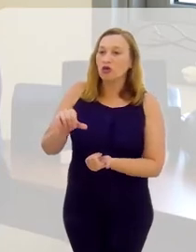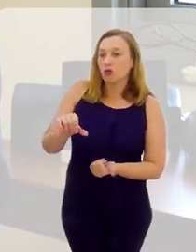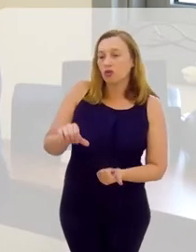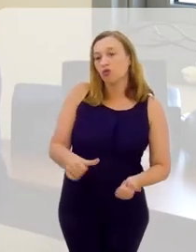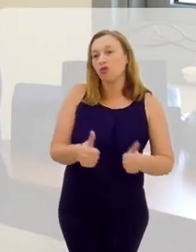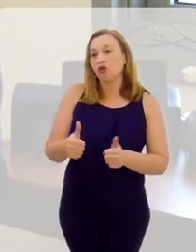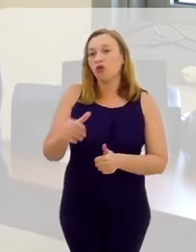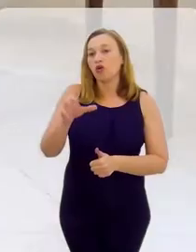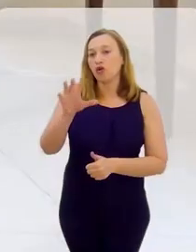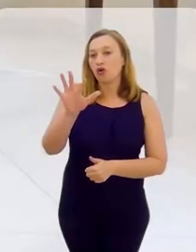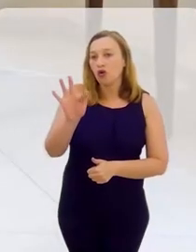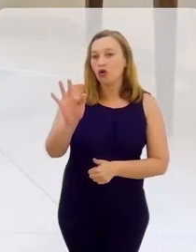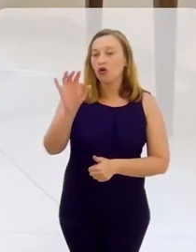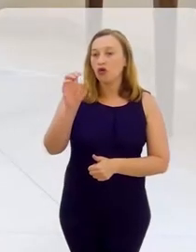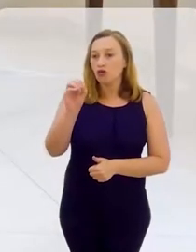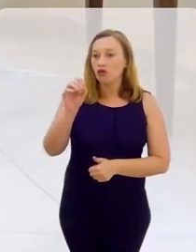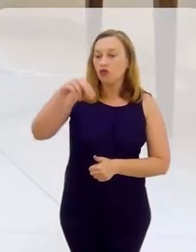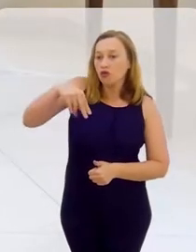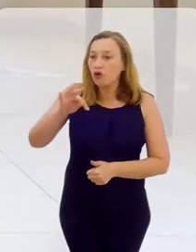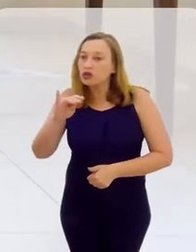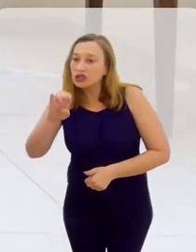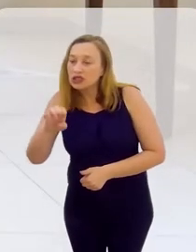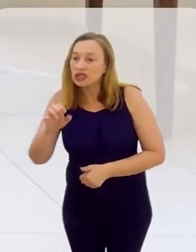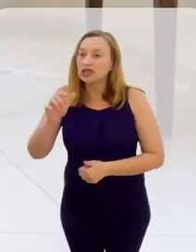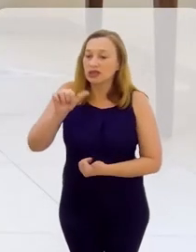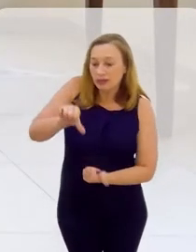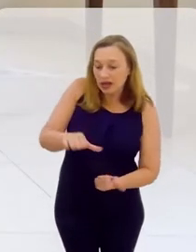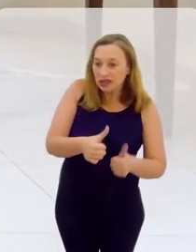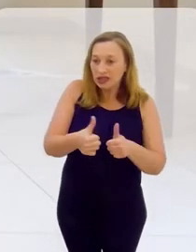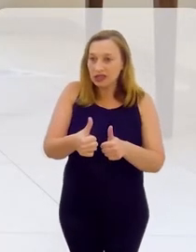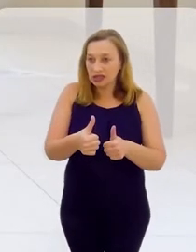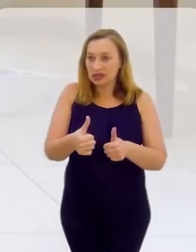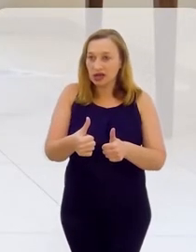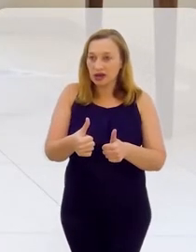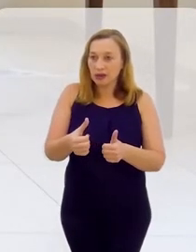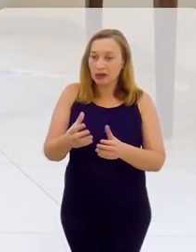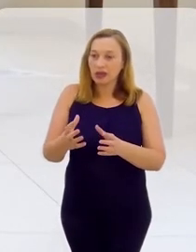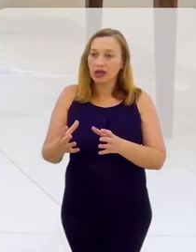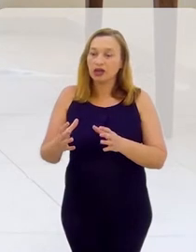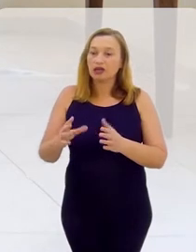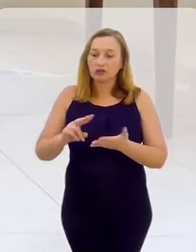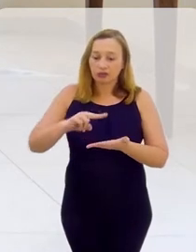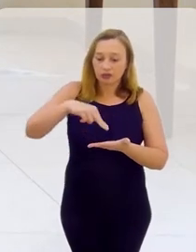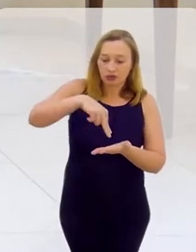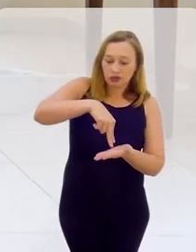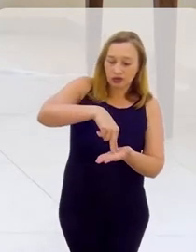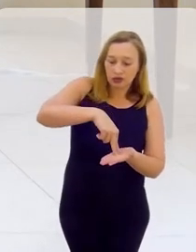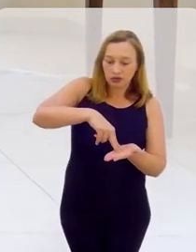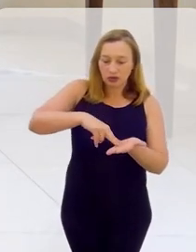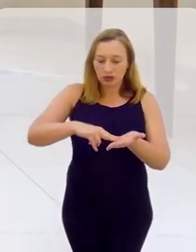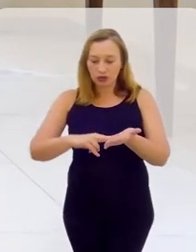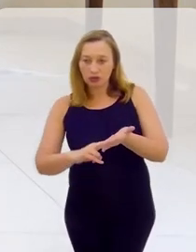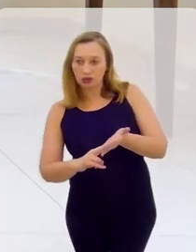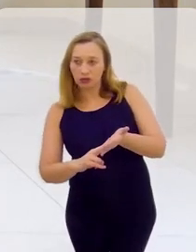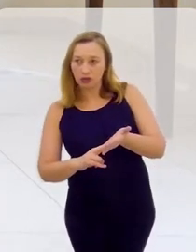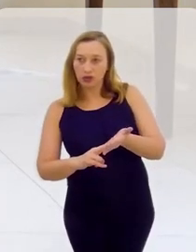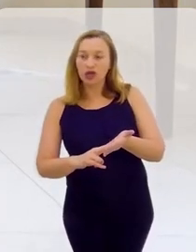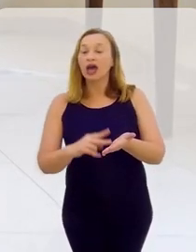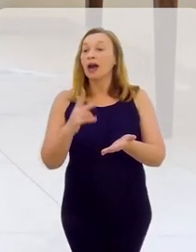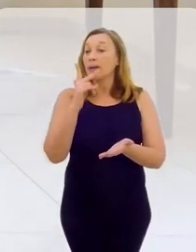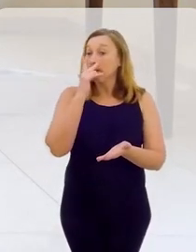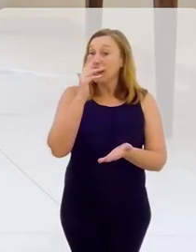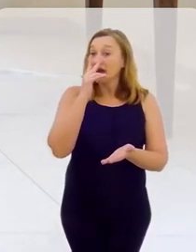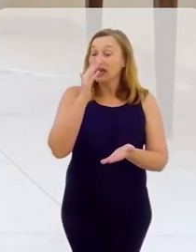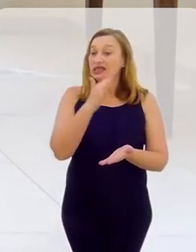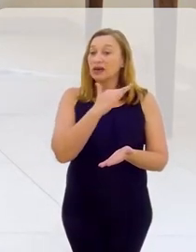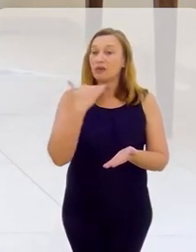batismal. E nessa fonte É, eu batismal, conheci. a criança então, né, ou a pessoa é imergida completamente, simbolizando um sepultamento